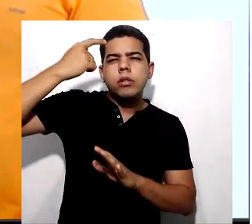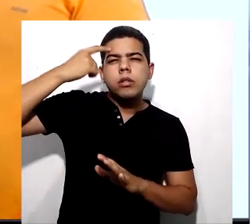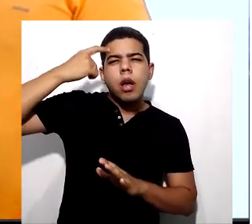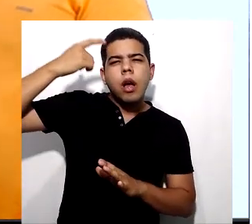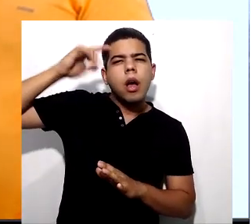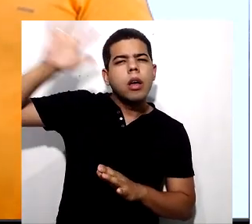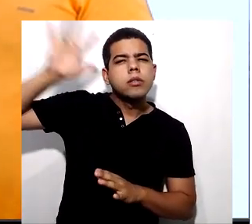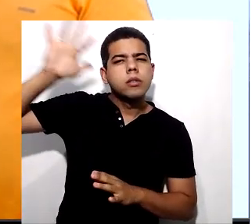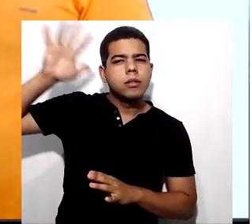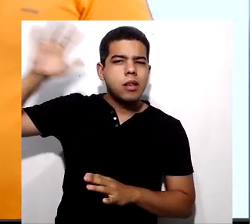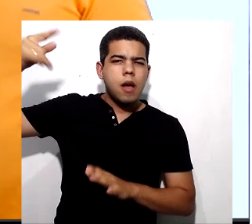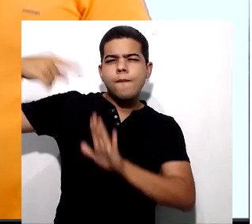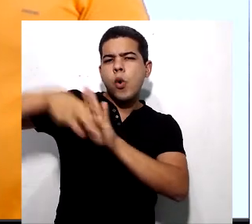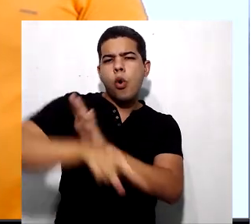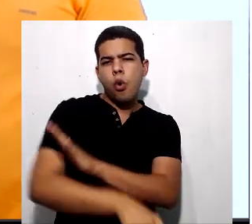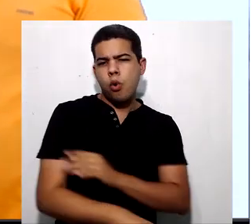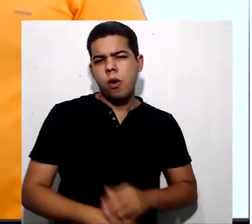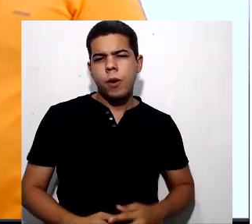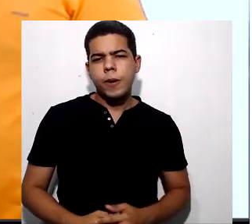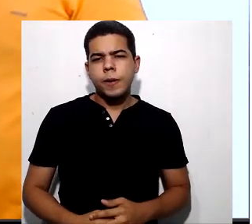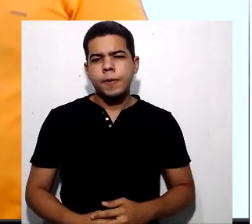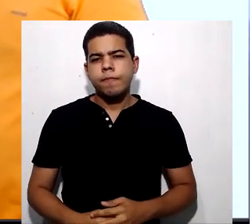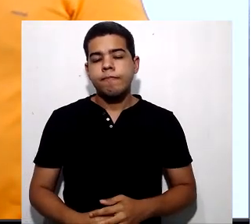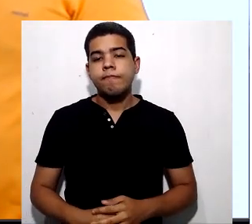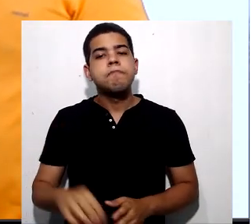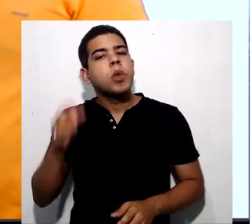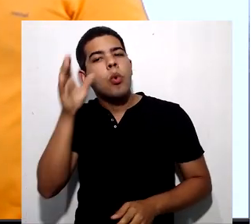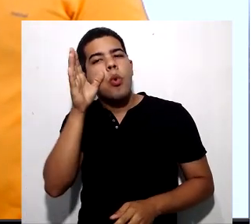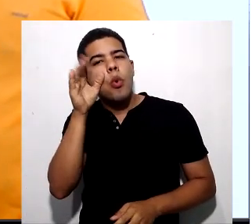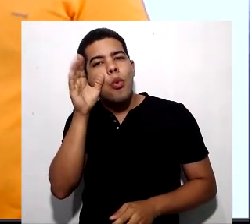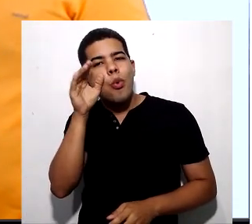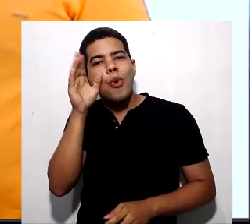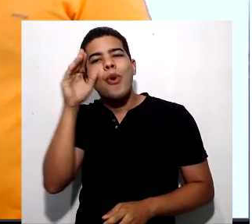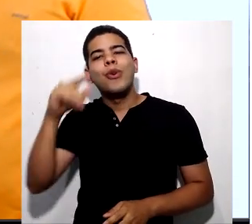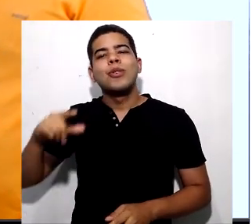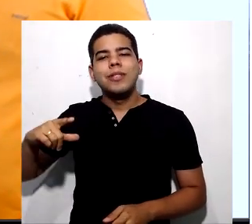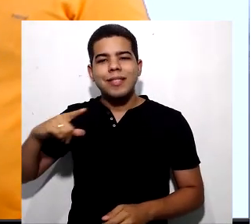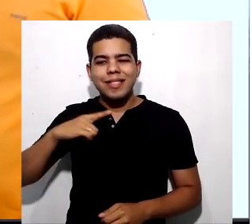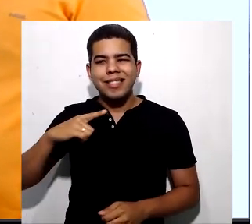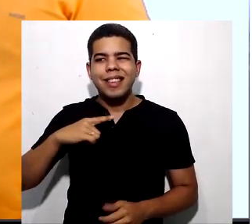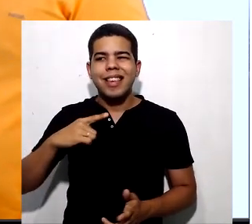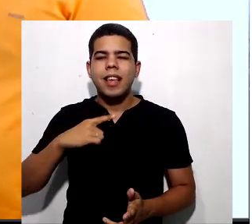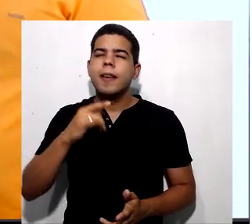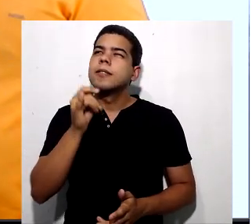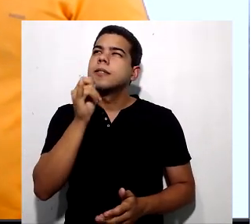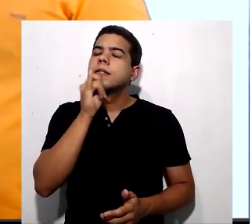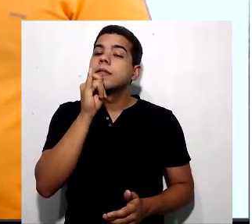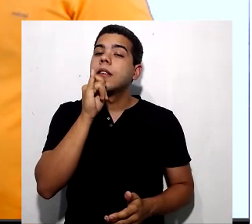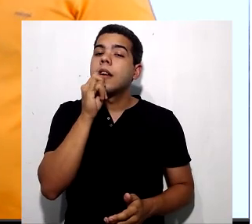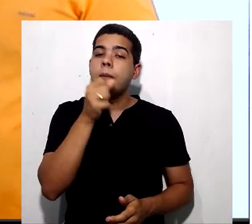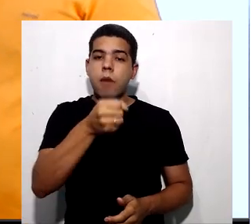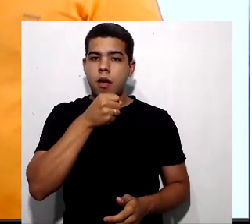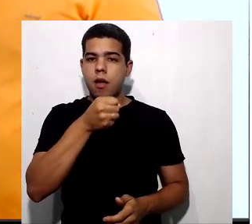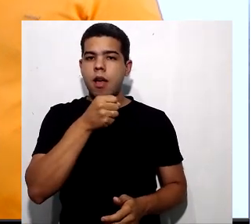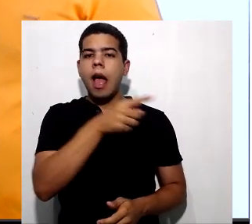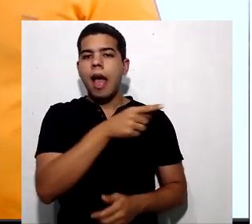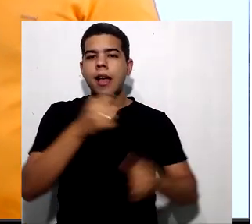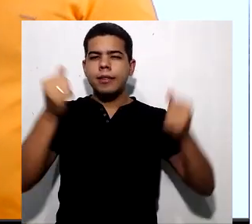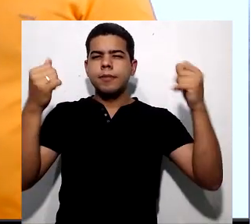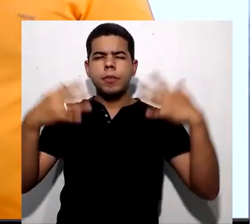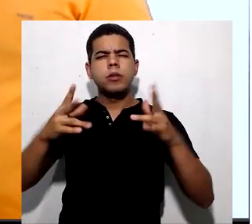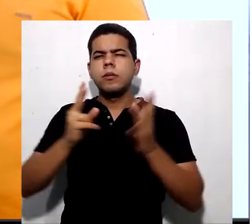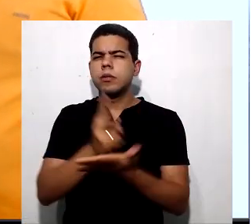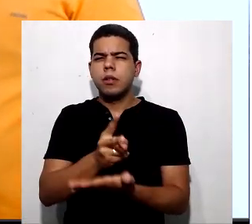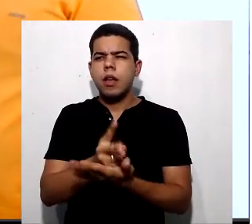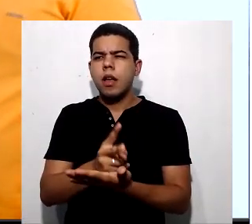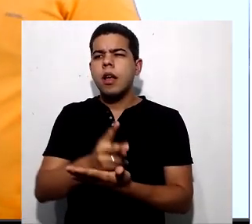humano. E uma coisa interessante que certa vez, aliás, em entrevistas, ela sempre dizia, tem pessoas que cosem